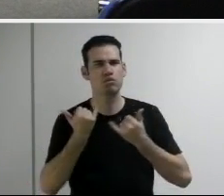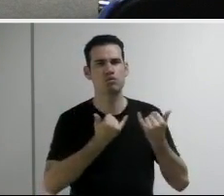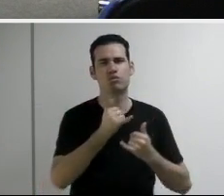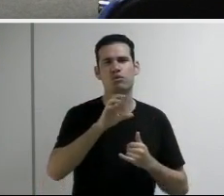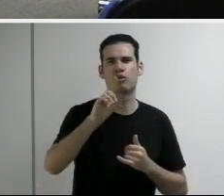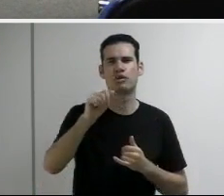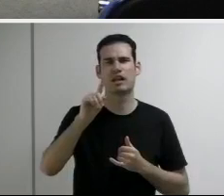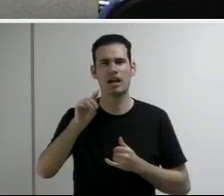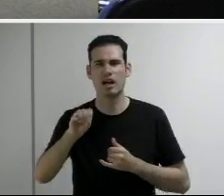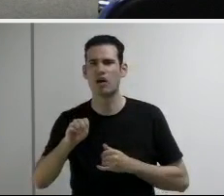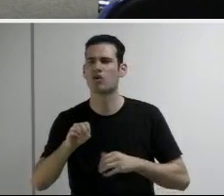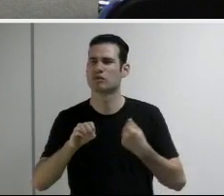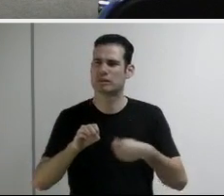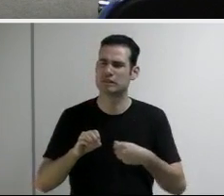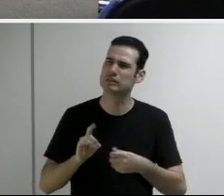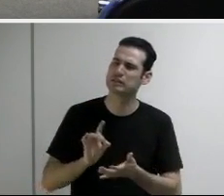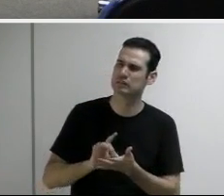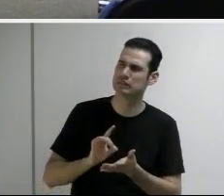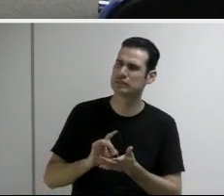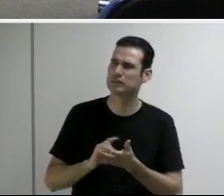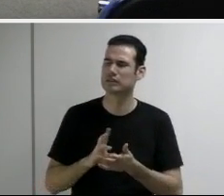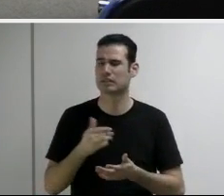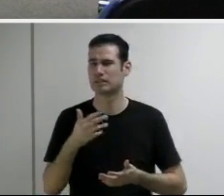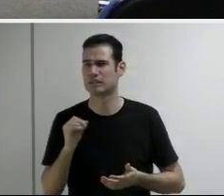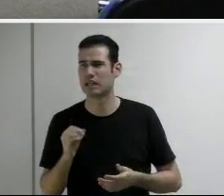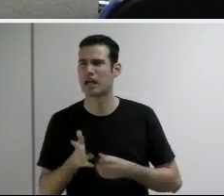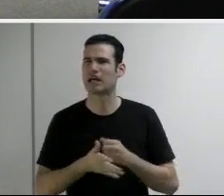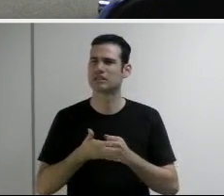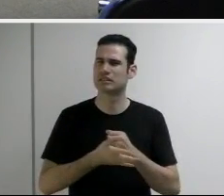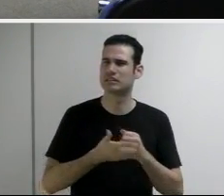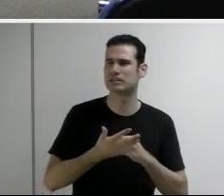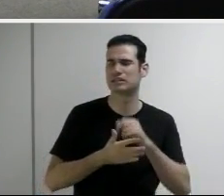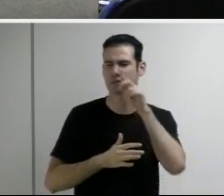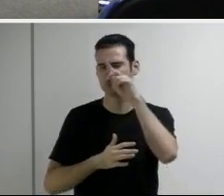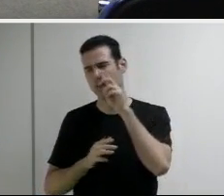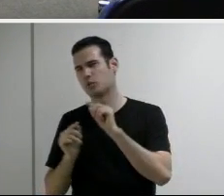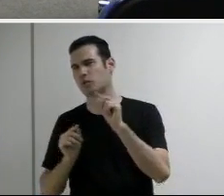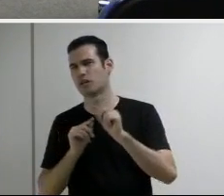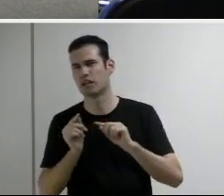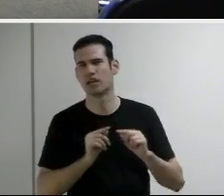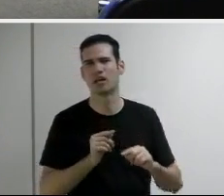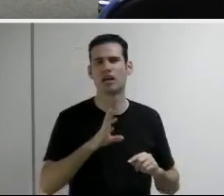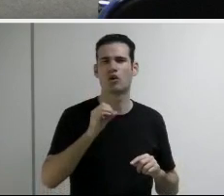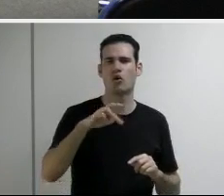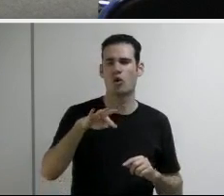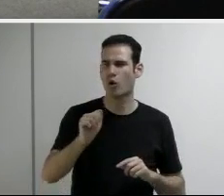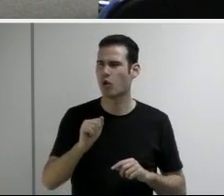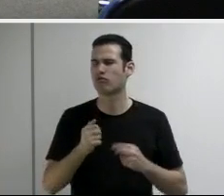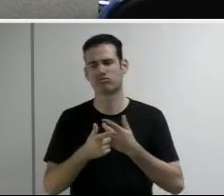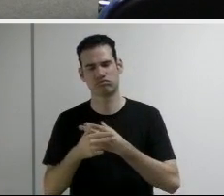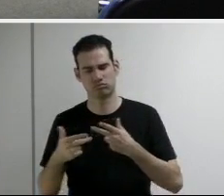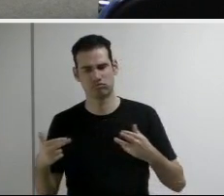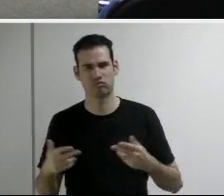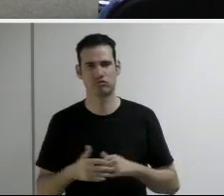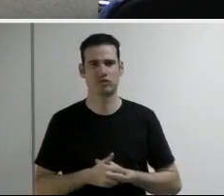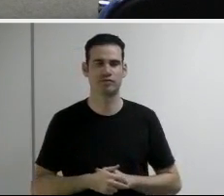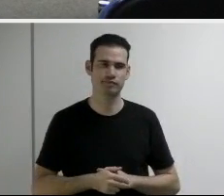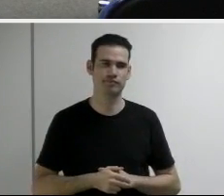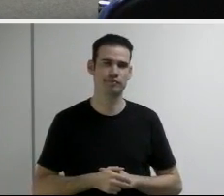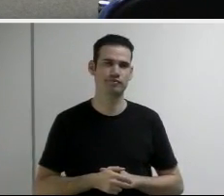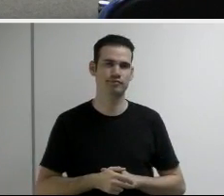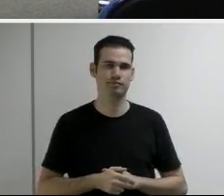fazer aquele tratamento daquele dado, né? São 10 princípios, o risco, né? A prestação de contas, tudo isso daí. Então, o fundamental